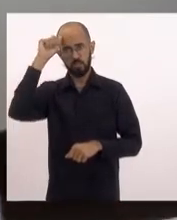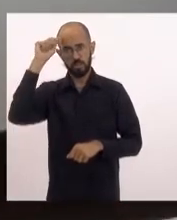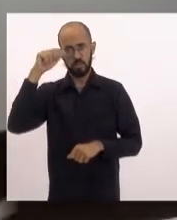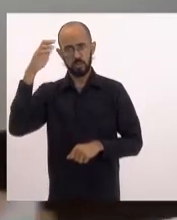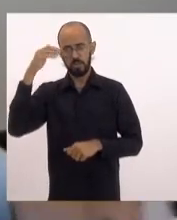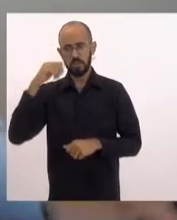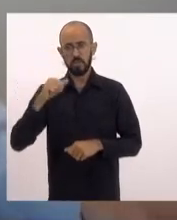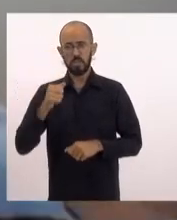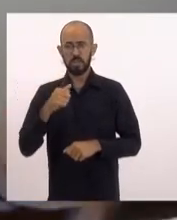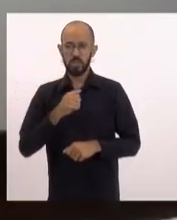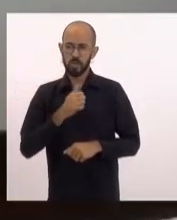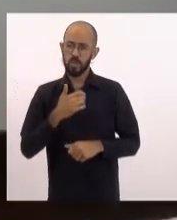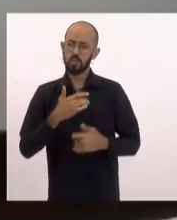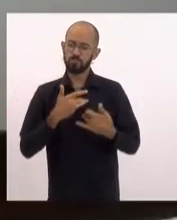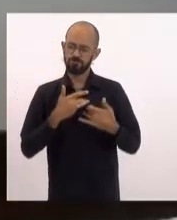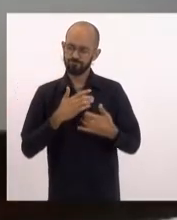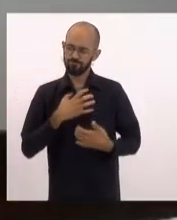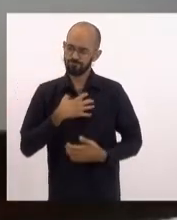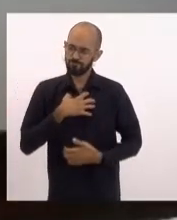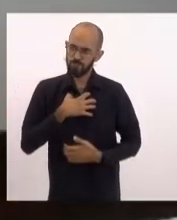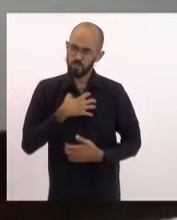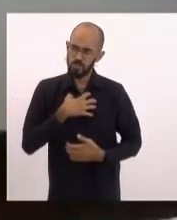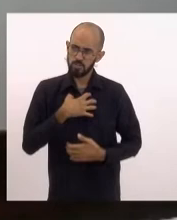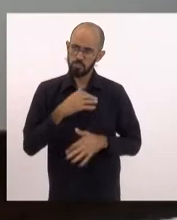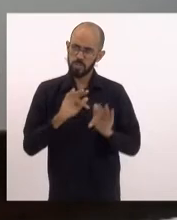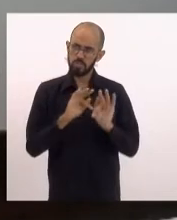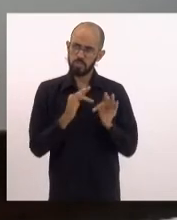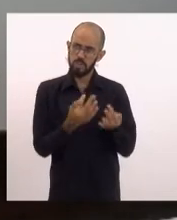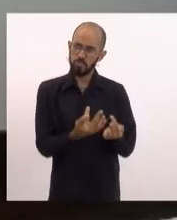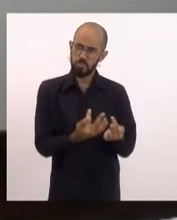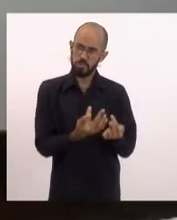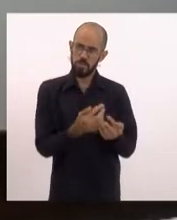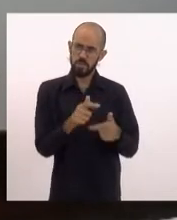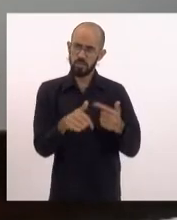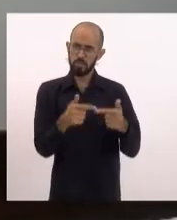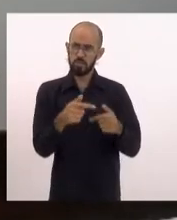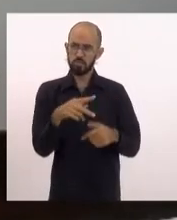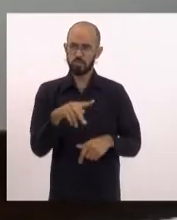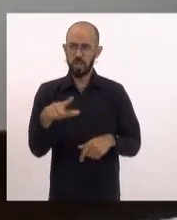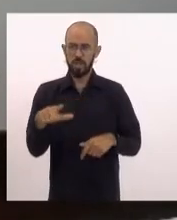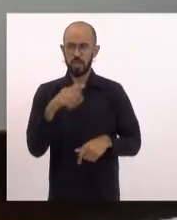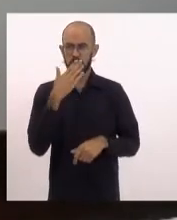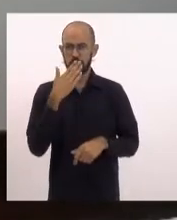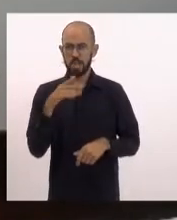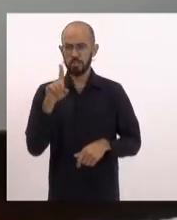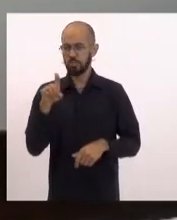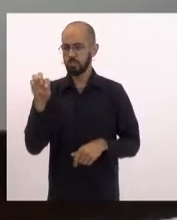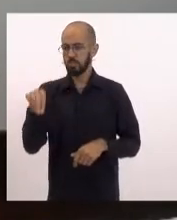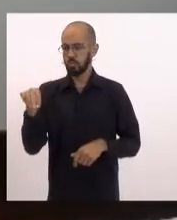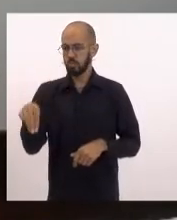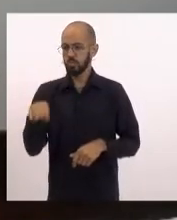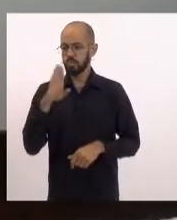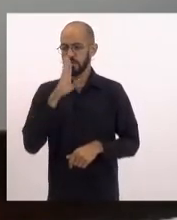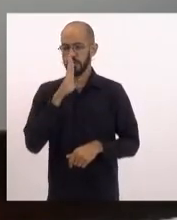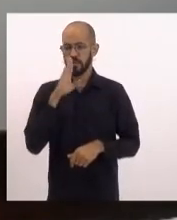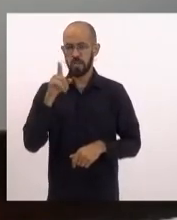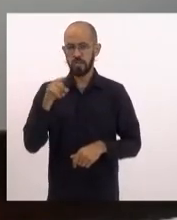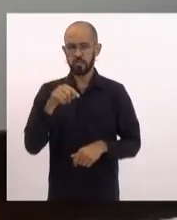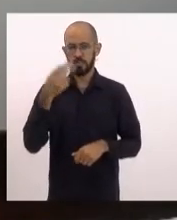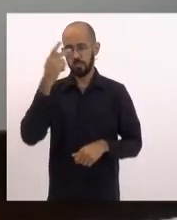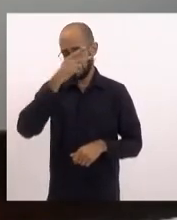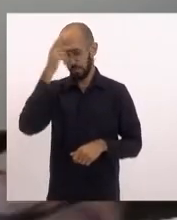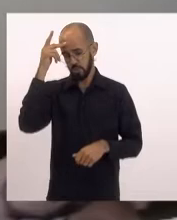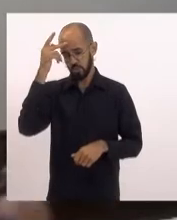à sua família e peço que depois do último projeto a gente possa guardar um minuto de silêncio, André, em memória desse congolês que veio para o Brasil tentar a vida